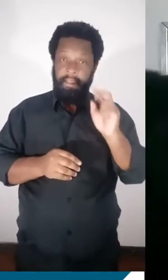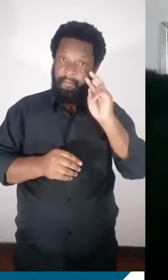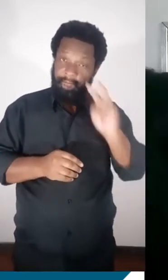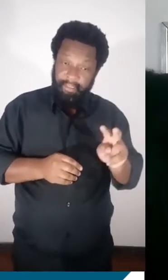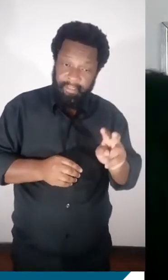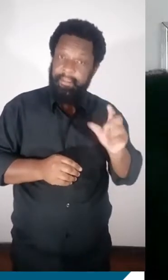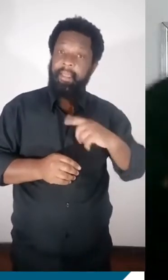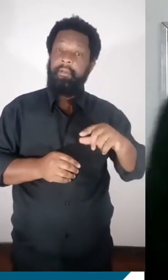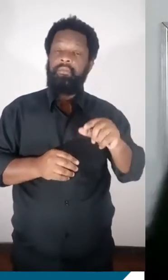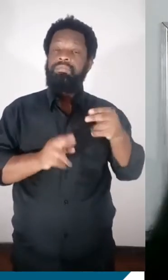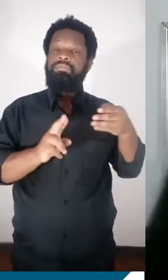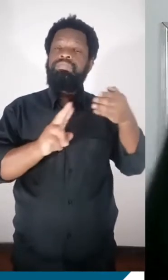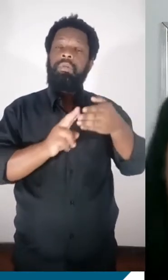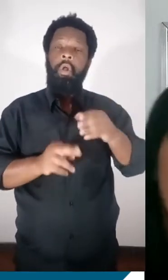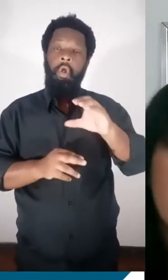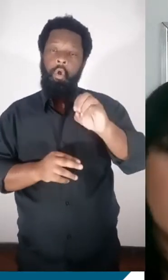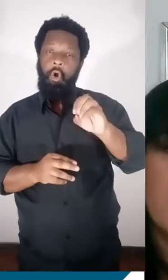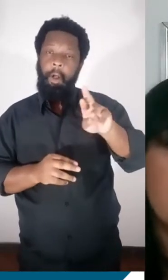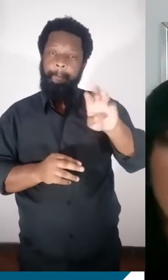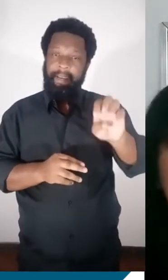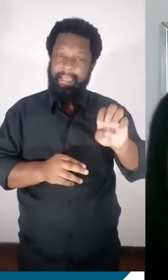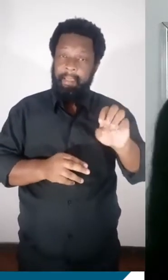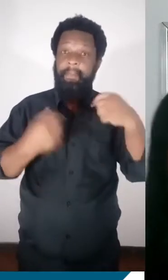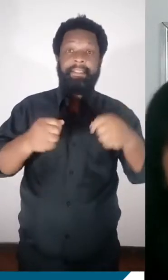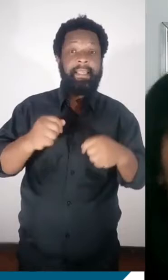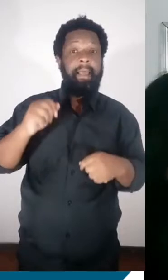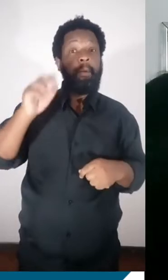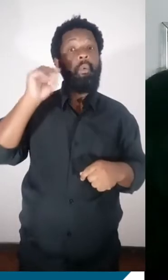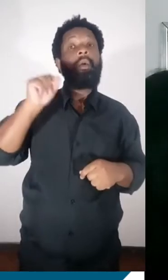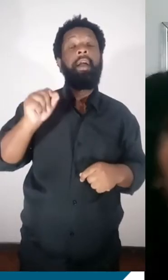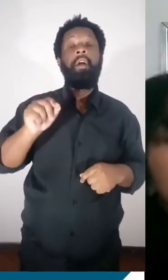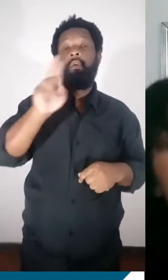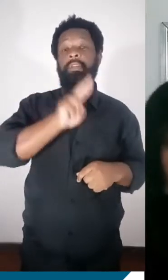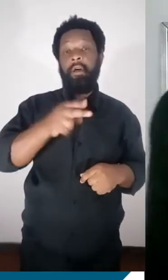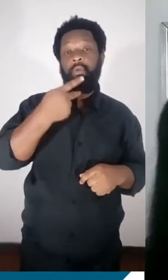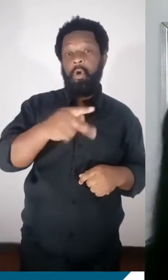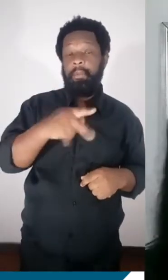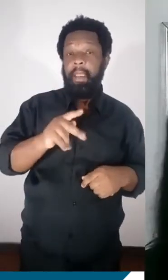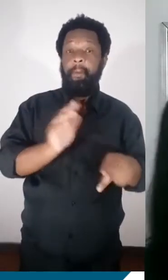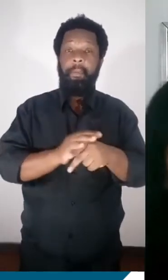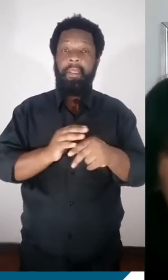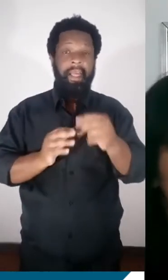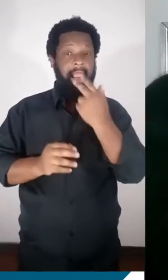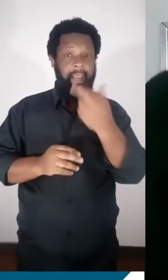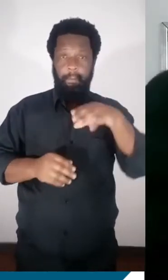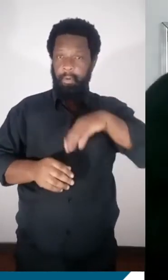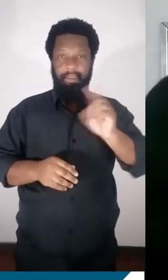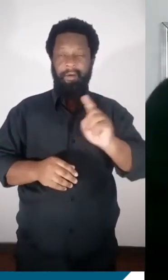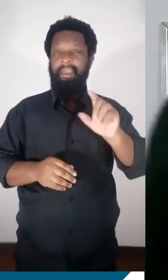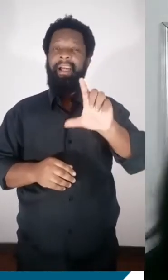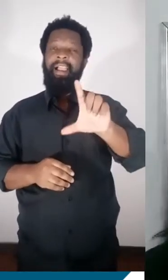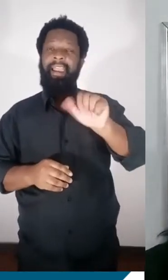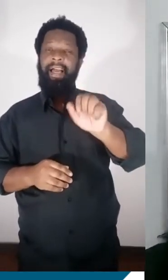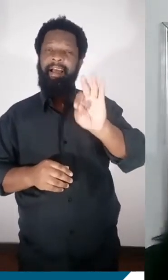Quando nós vamos nos referir ao cobre, nós temos que considerar o nome dele derivado do latim. E